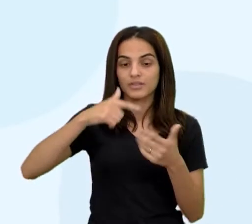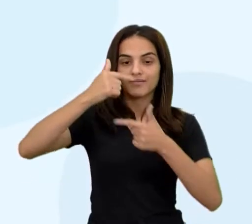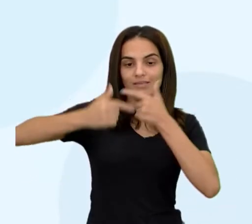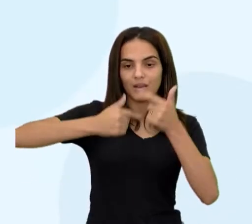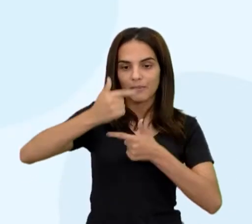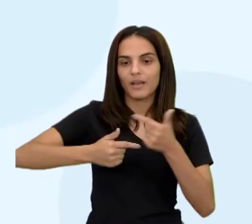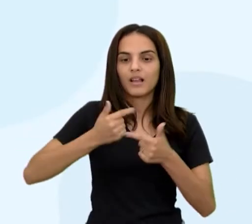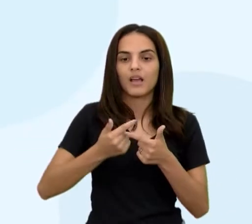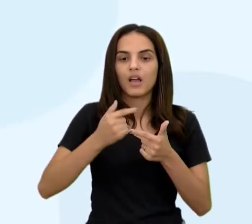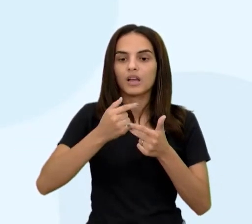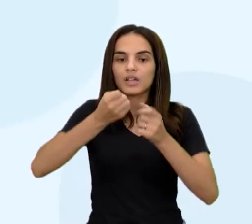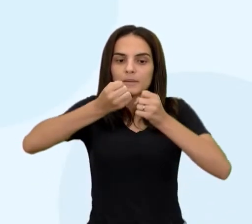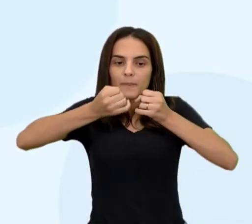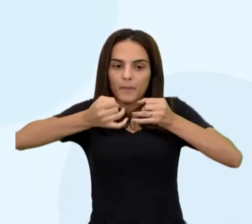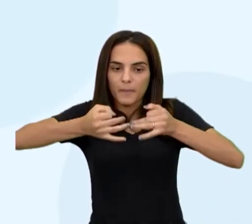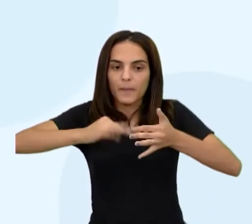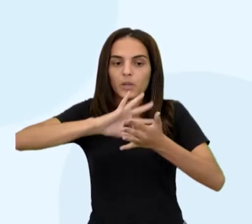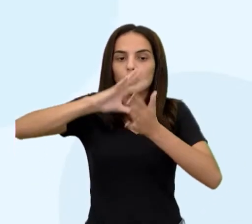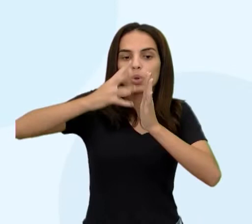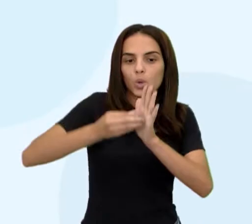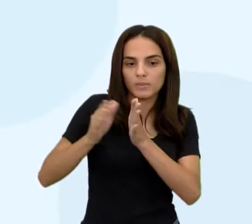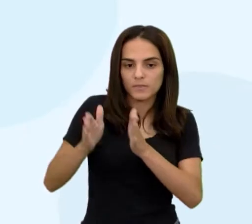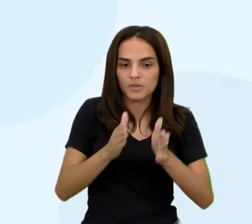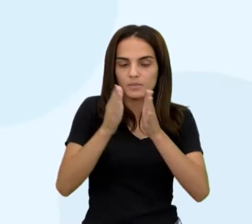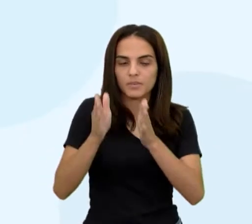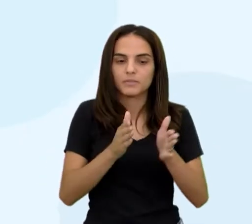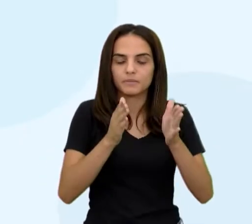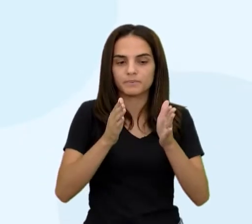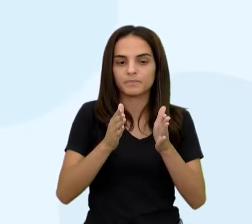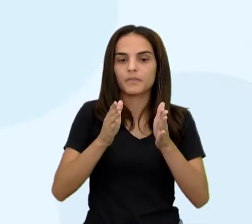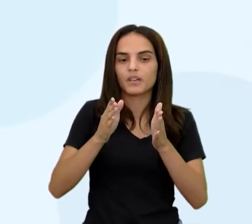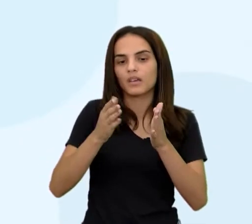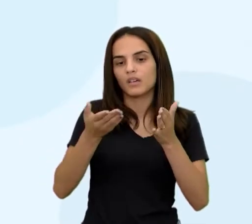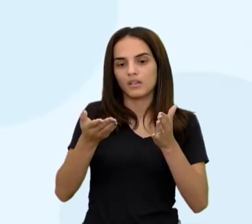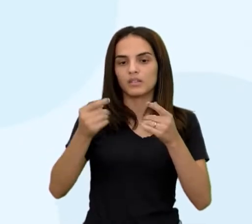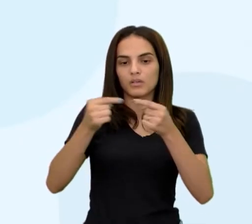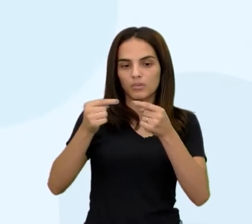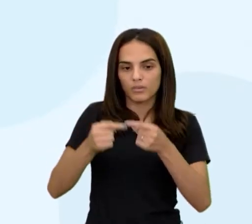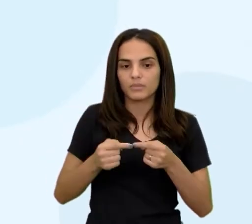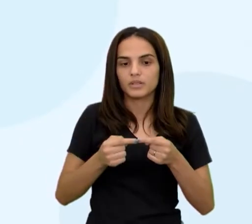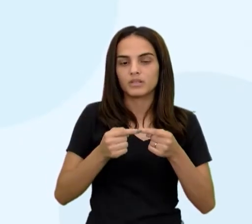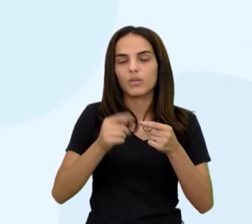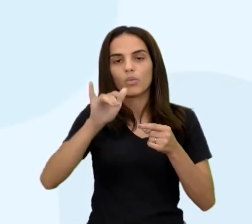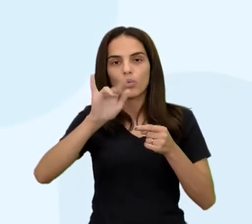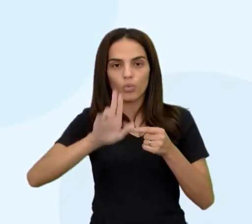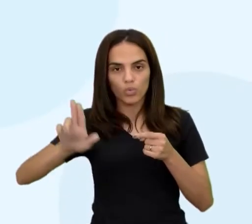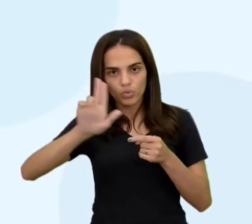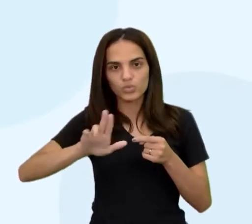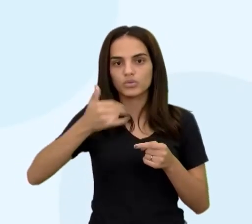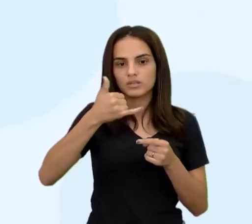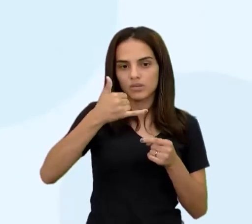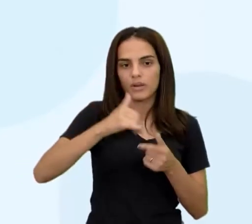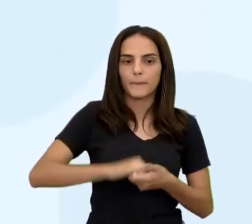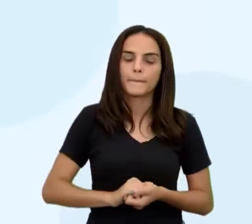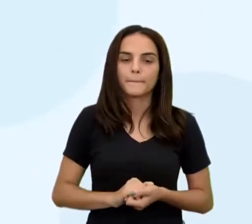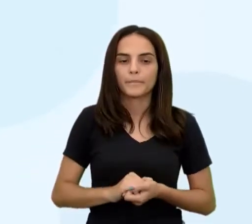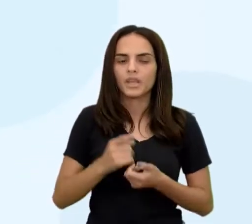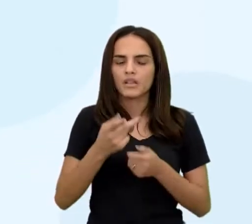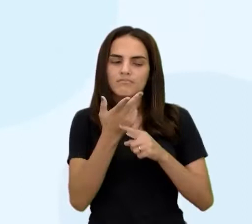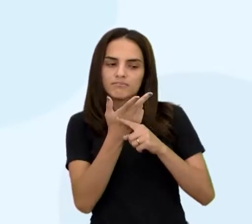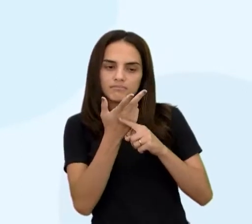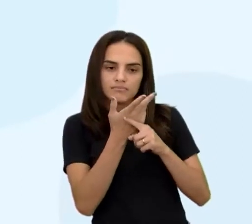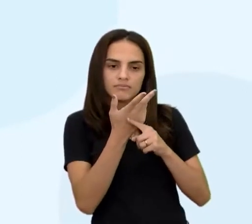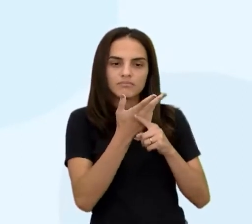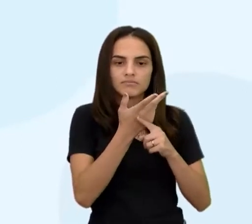não pretende abordar toda a produção teórico-acadêmica que dialogue com o tema do uso de telefones celulares. Ele